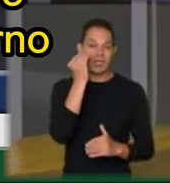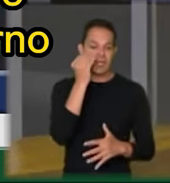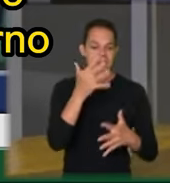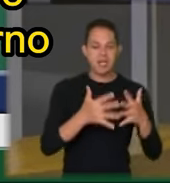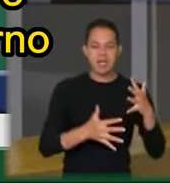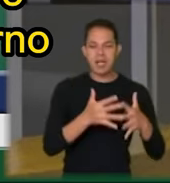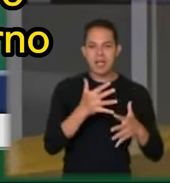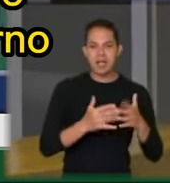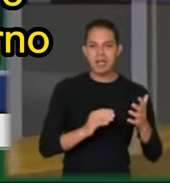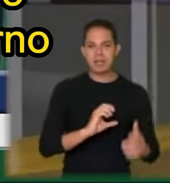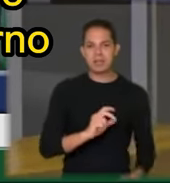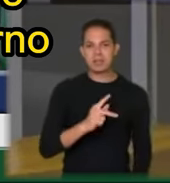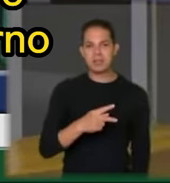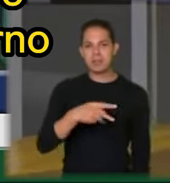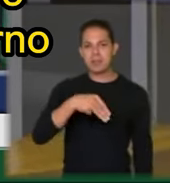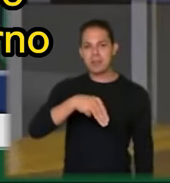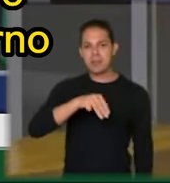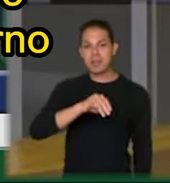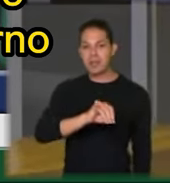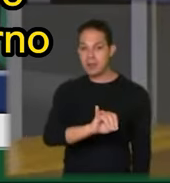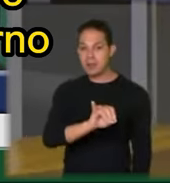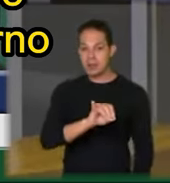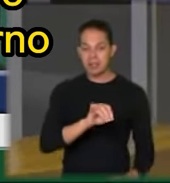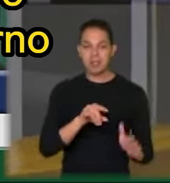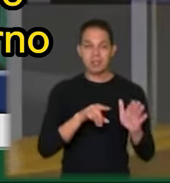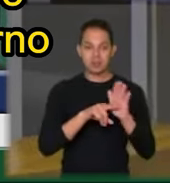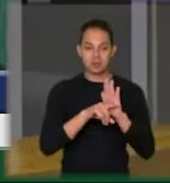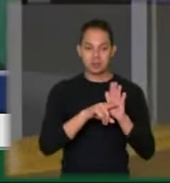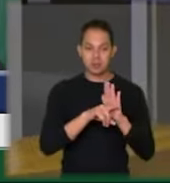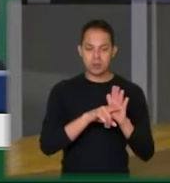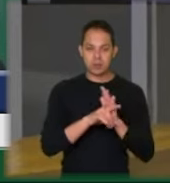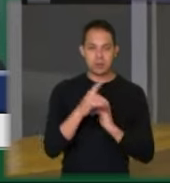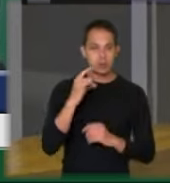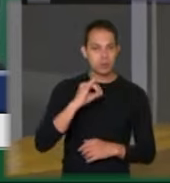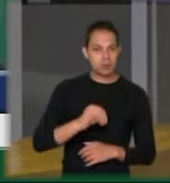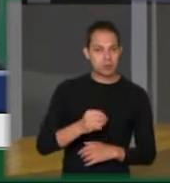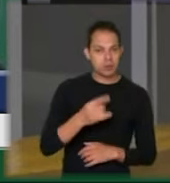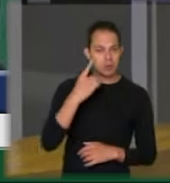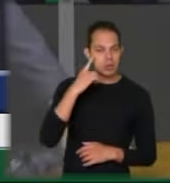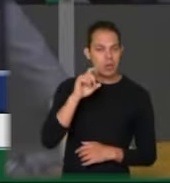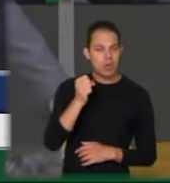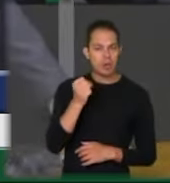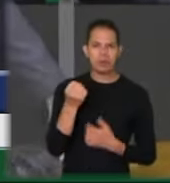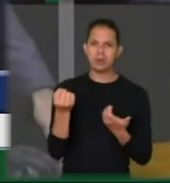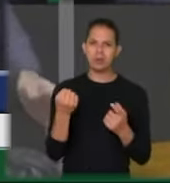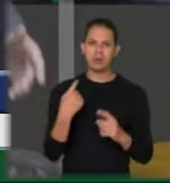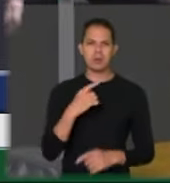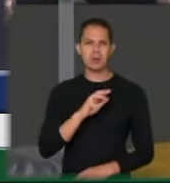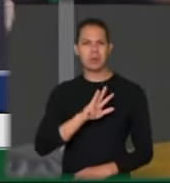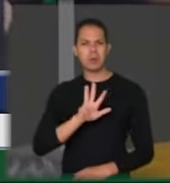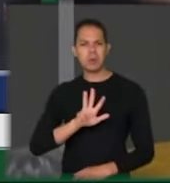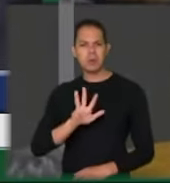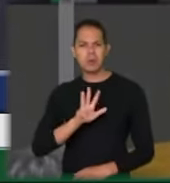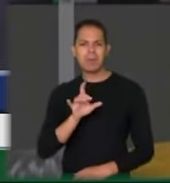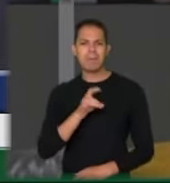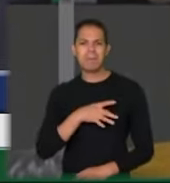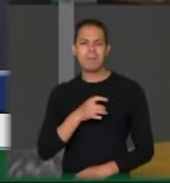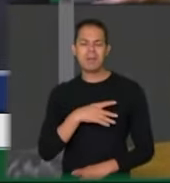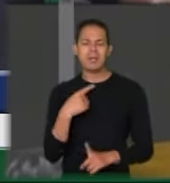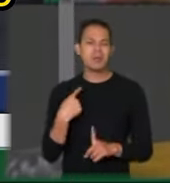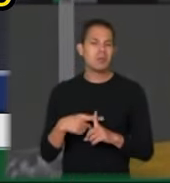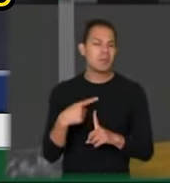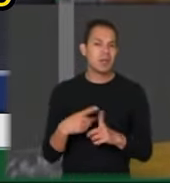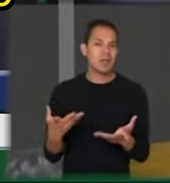que medo é esse de Lula e seu desgoverno, de uma apuração que vai favorecer a